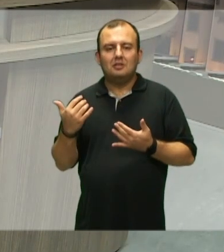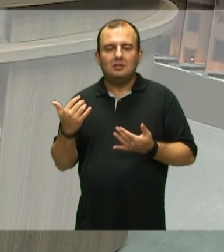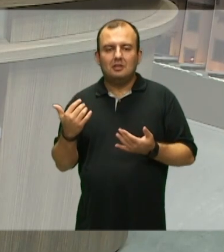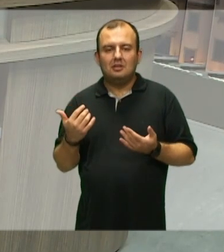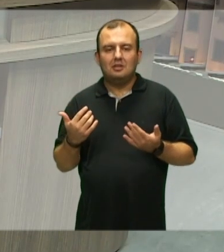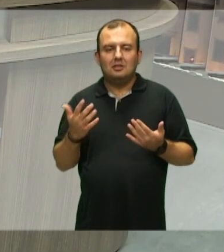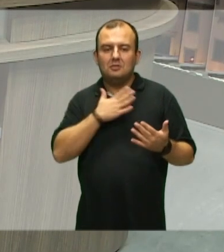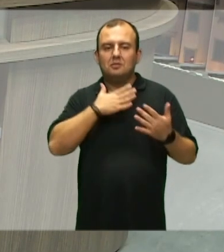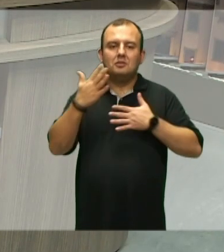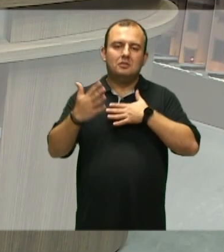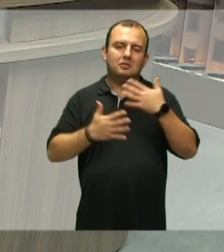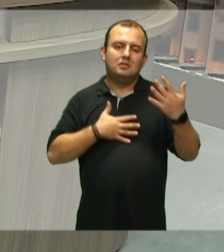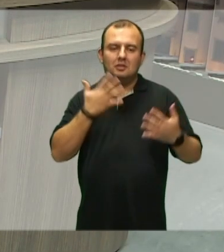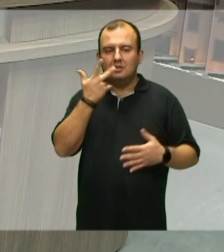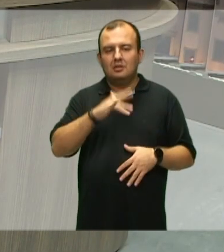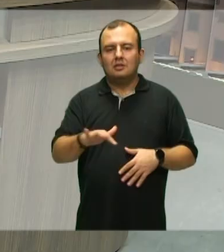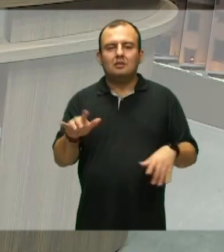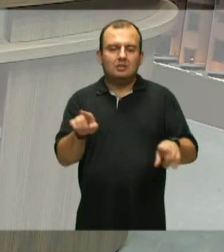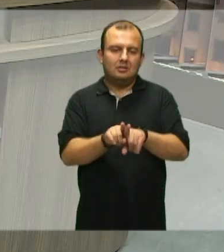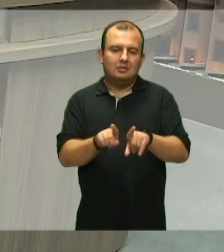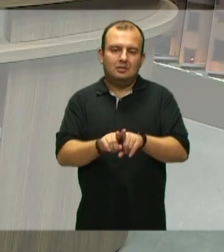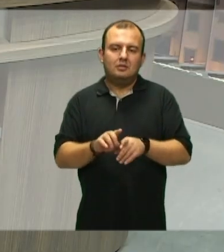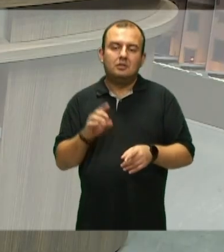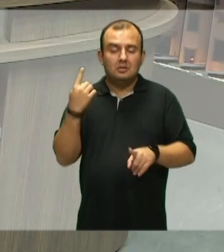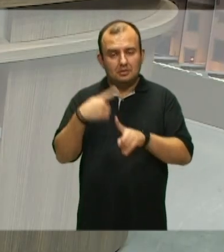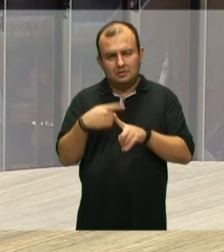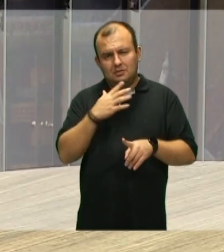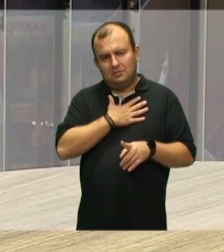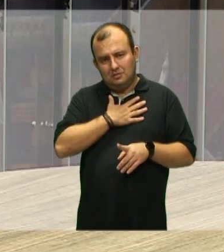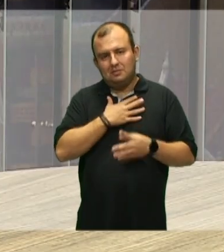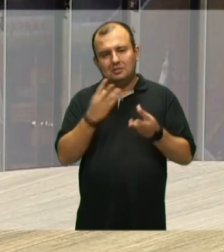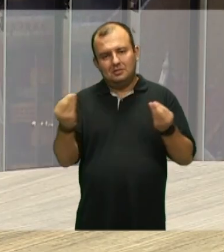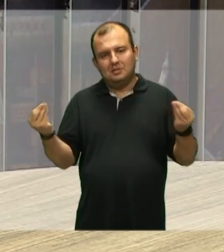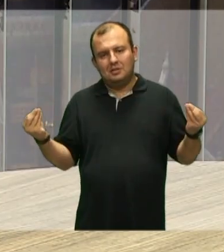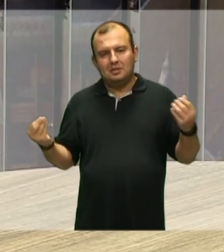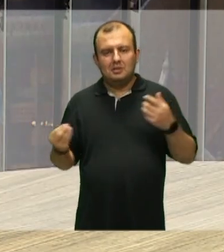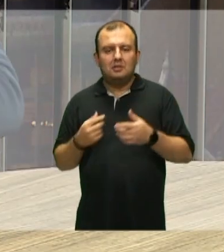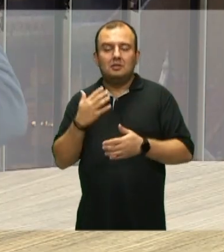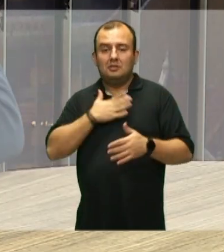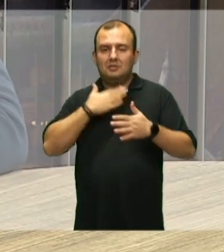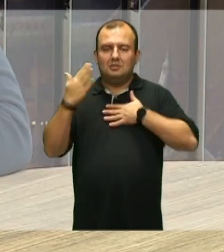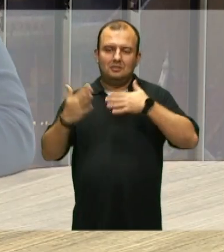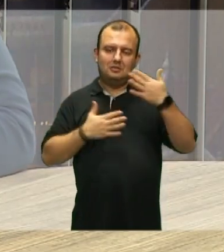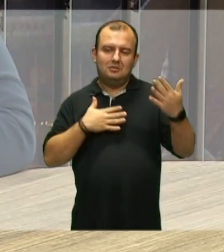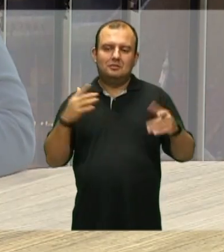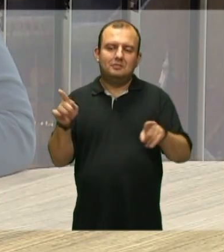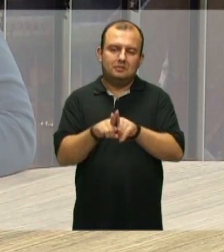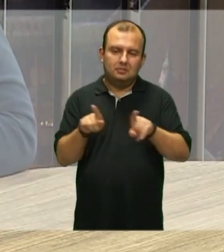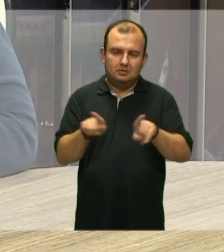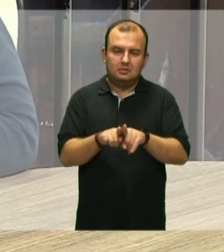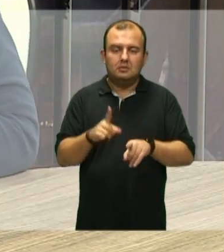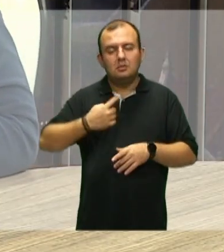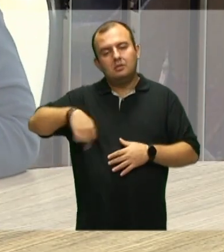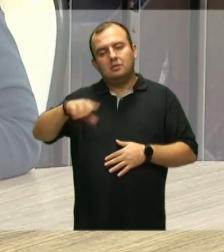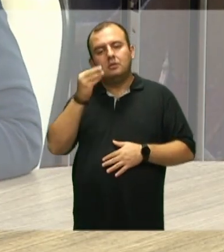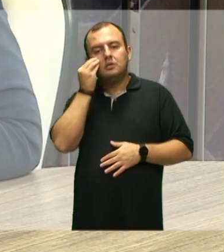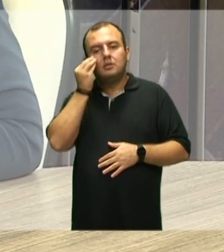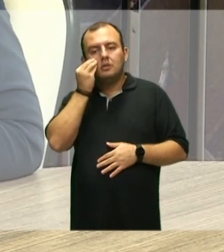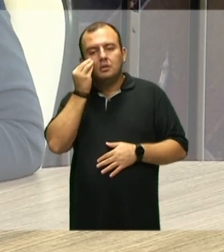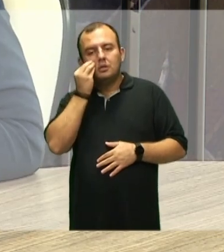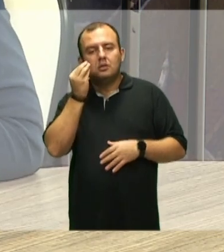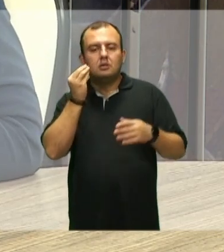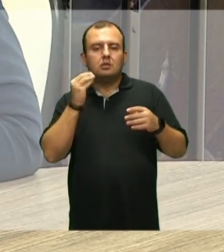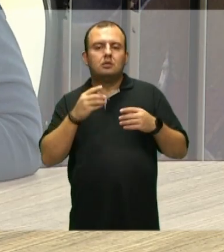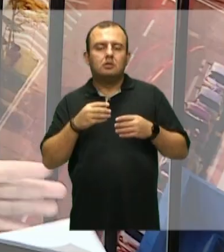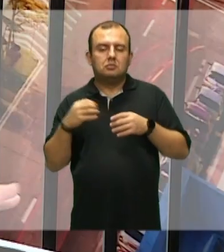o espanto, né, da criança, né? Exatamente, porque eles gostam muito também, né, desse jogo de surpresas, assim, né? É o que a gente tenta também levar